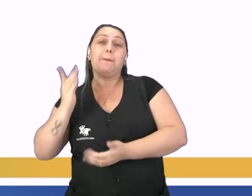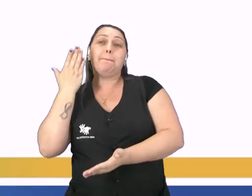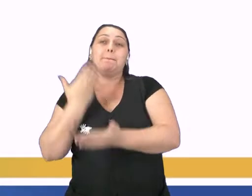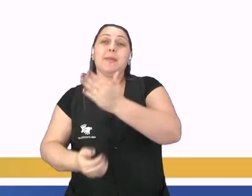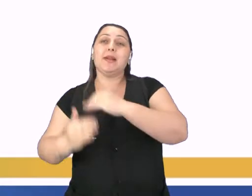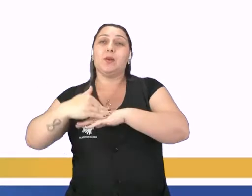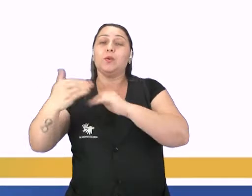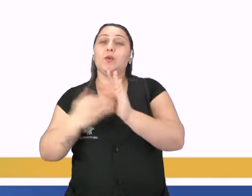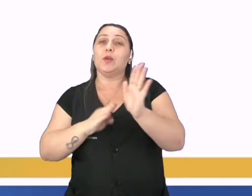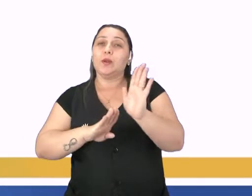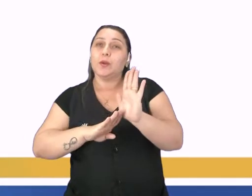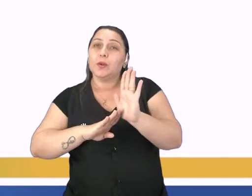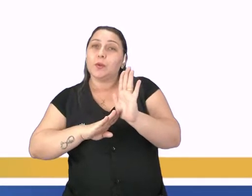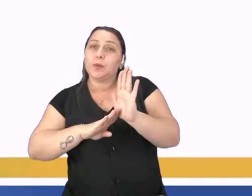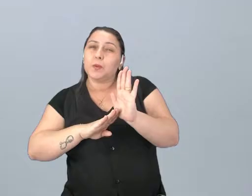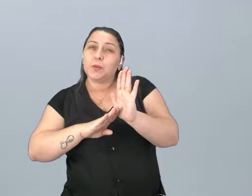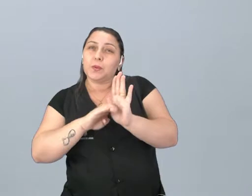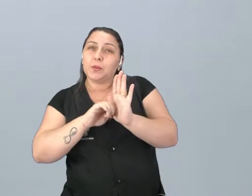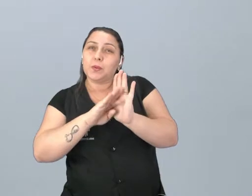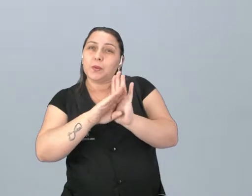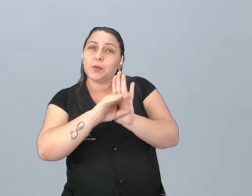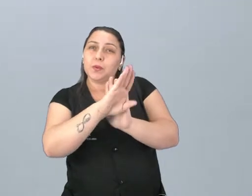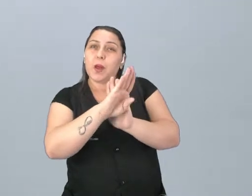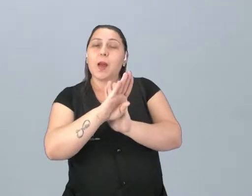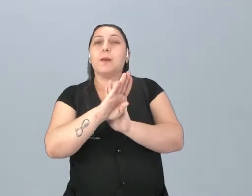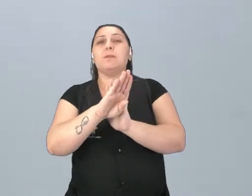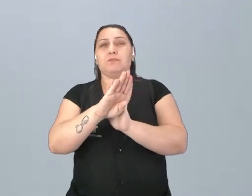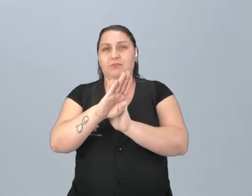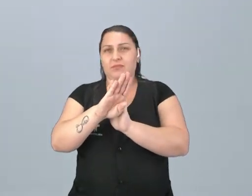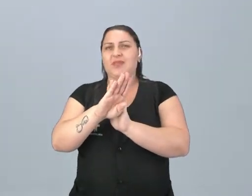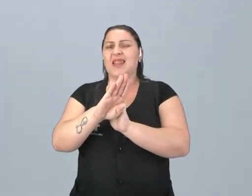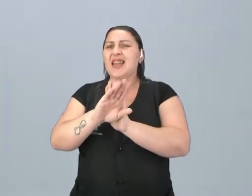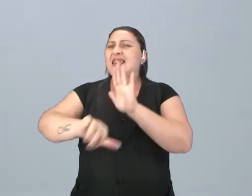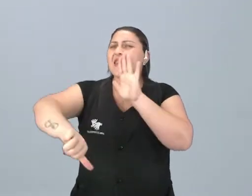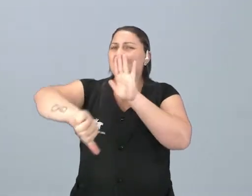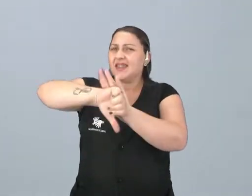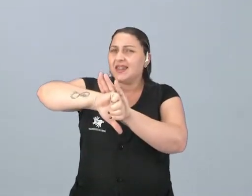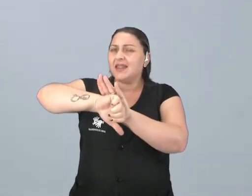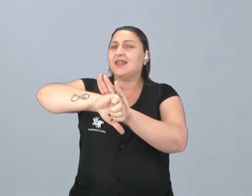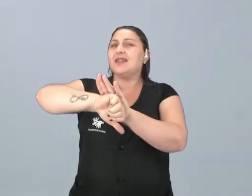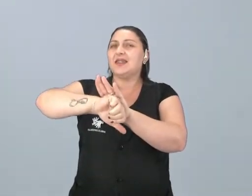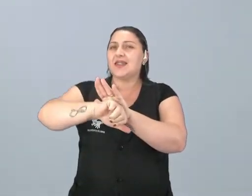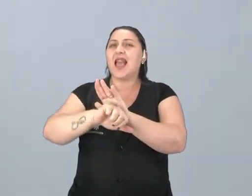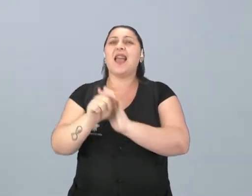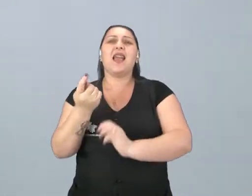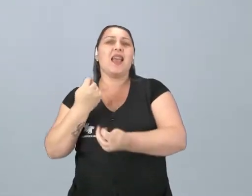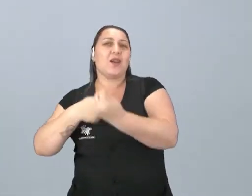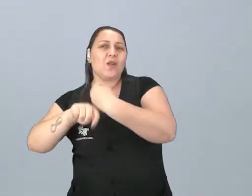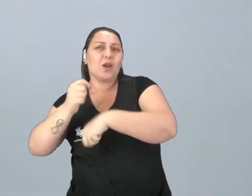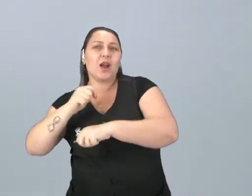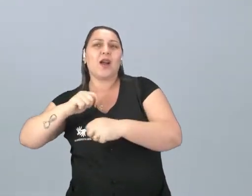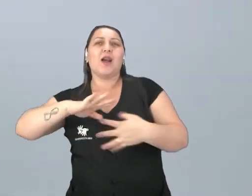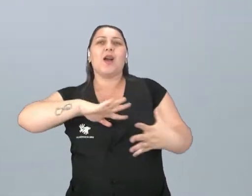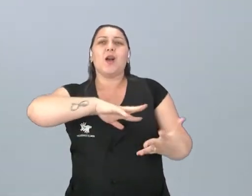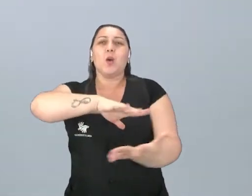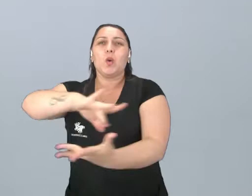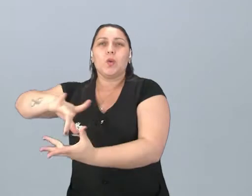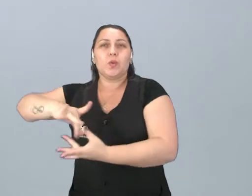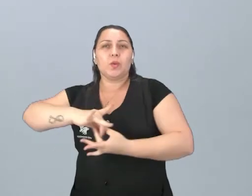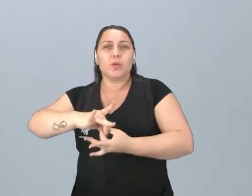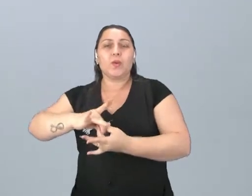Valores. Mas, professor, Bolsa de Valores, crise, economia,